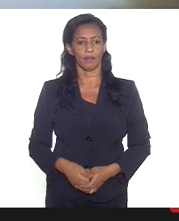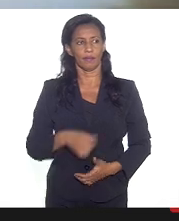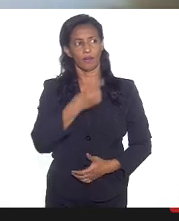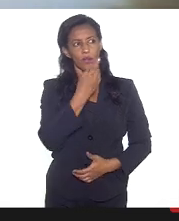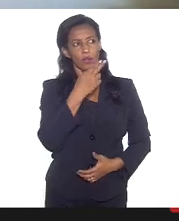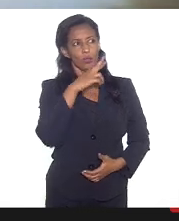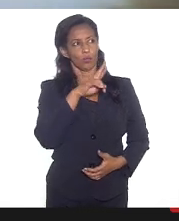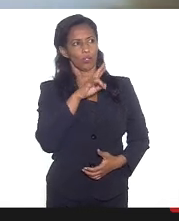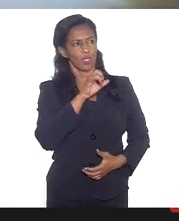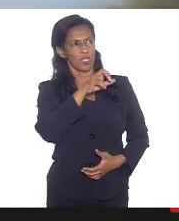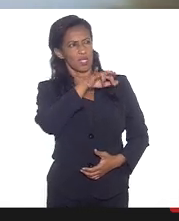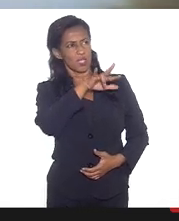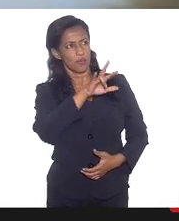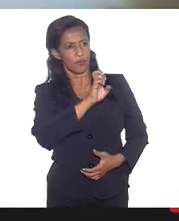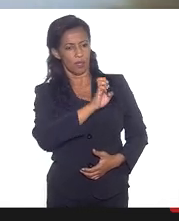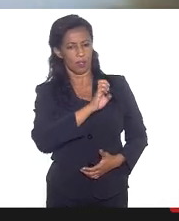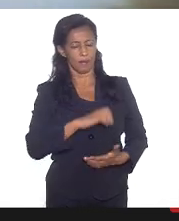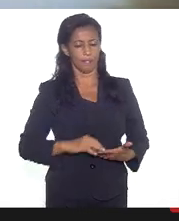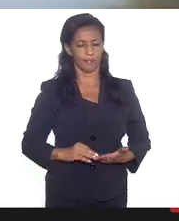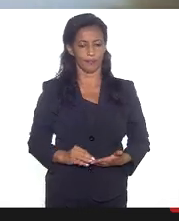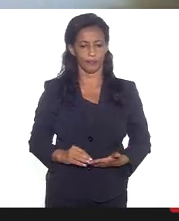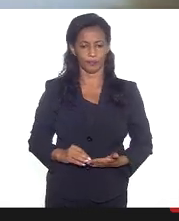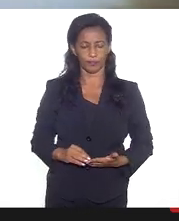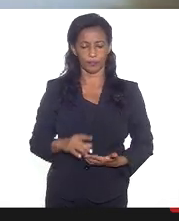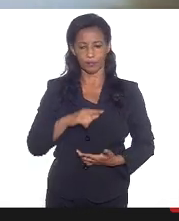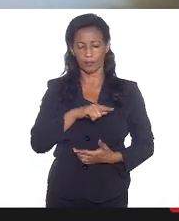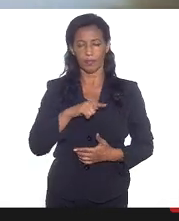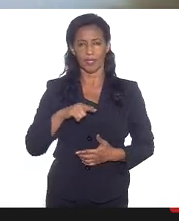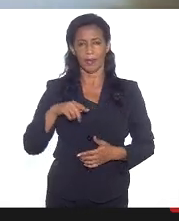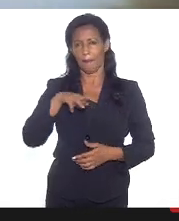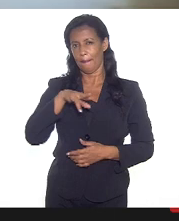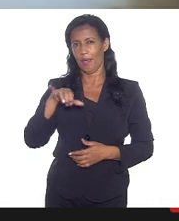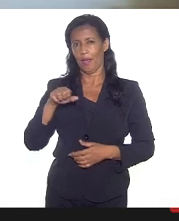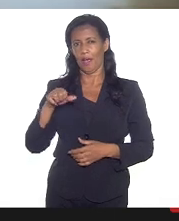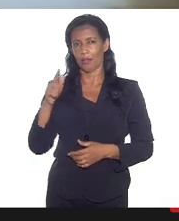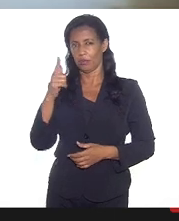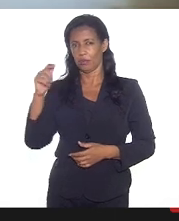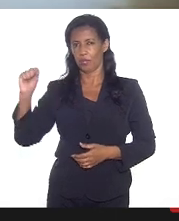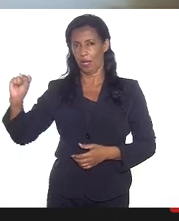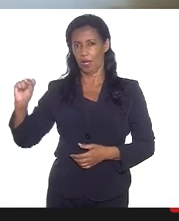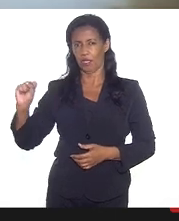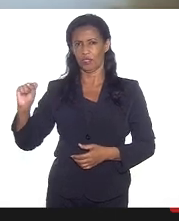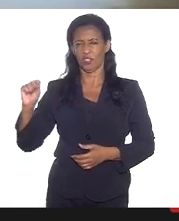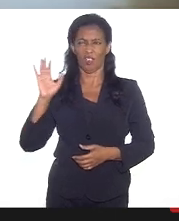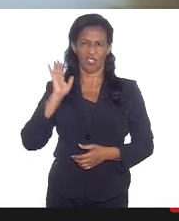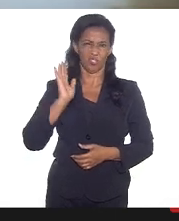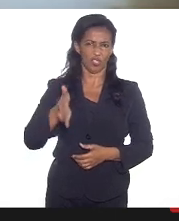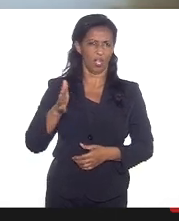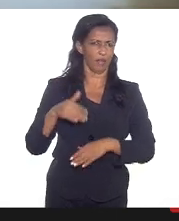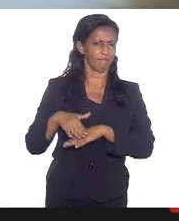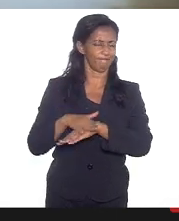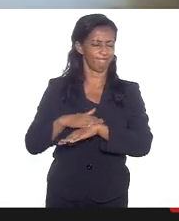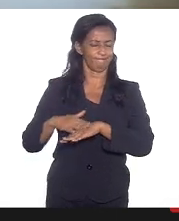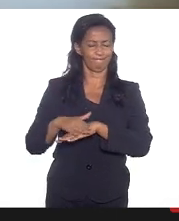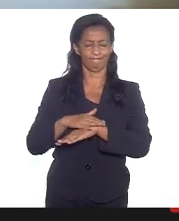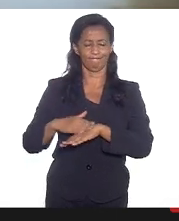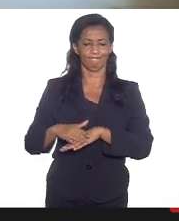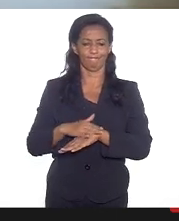essa questão do mercado do gás, a gente já vem conversando no